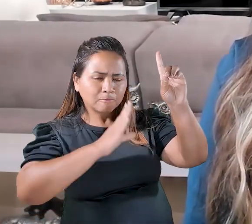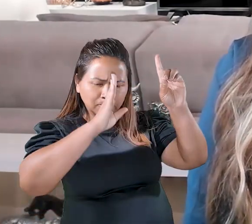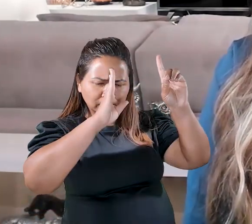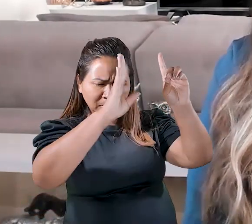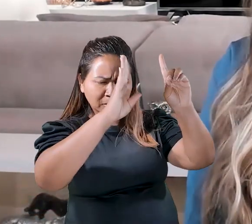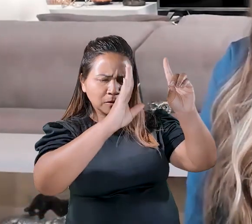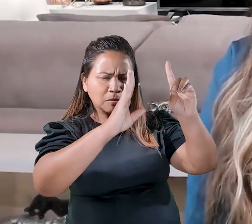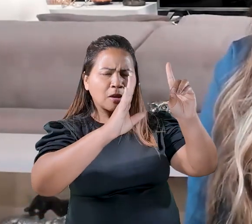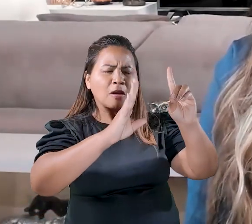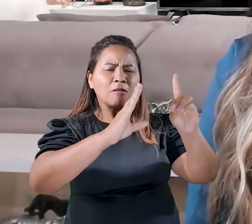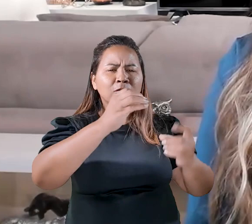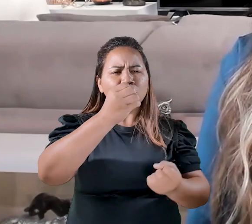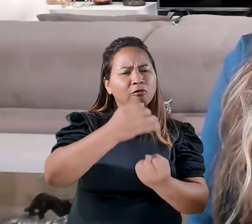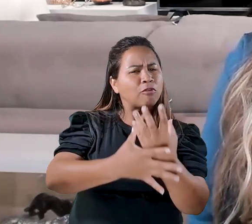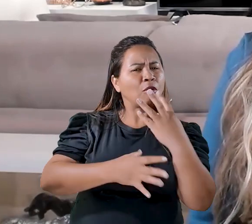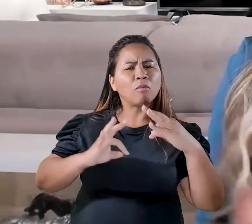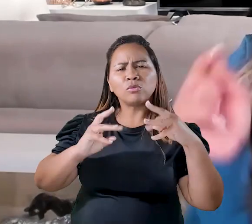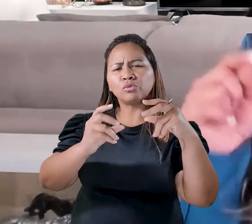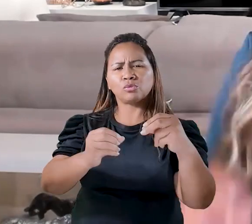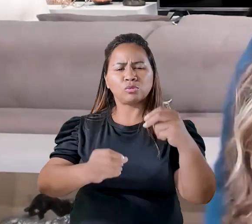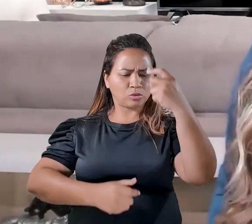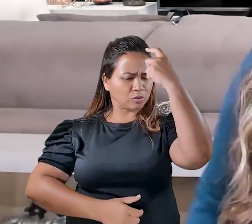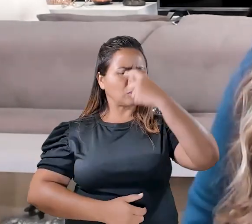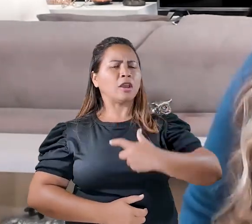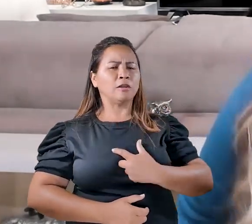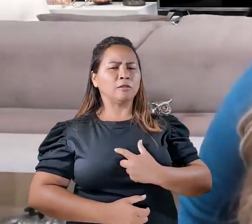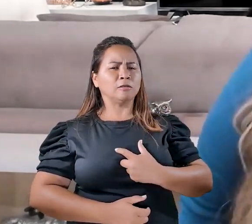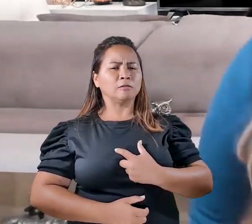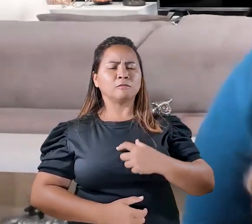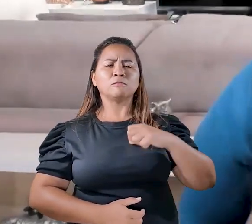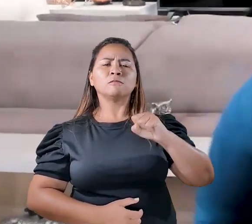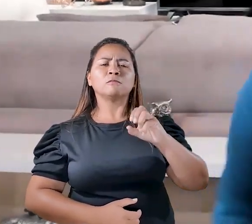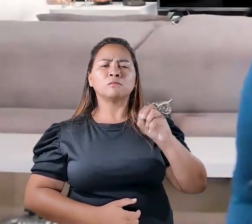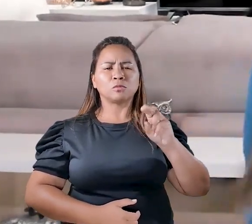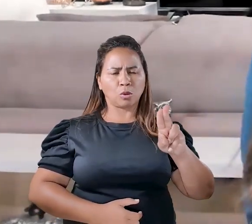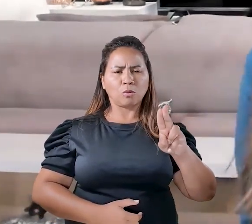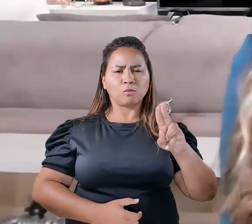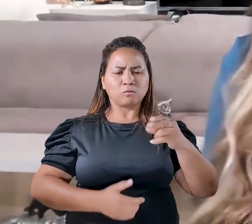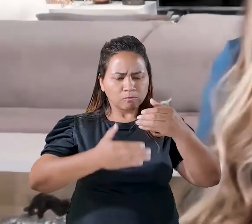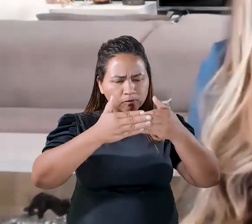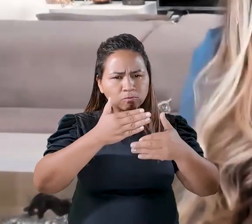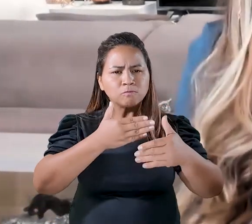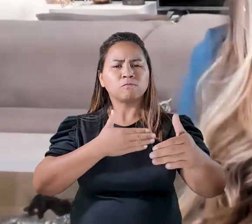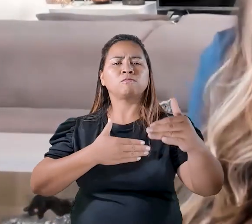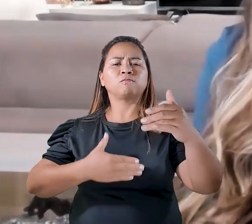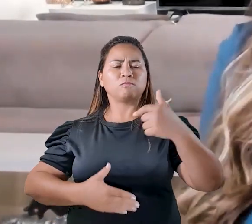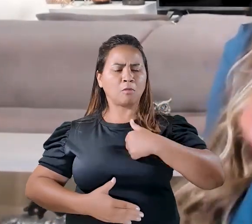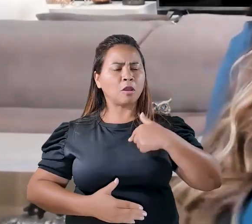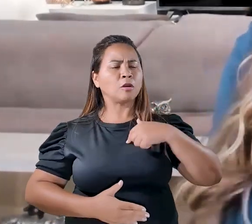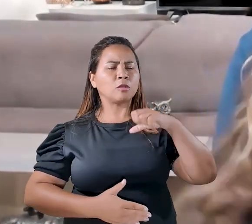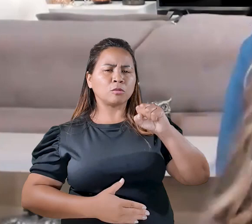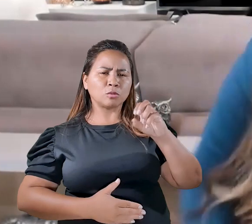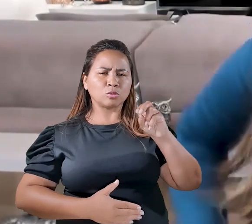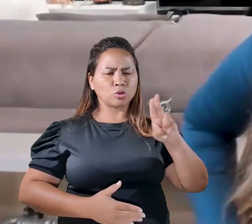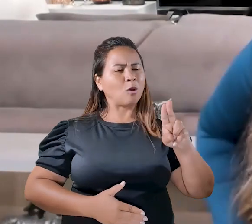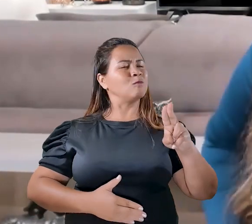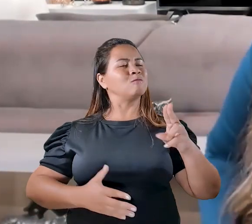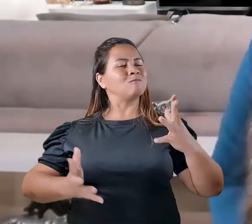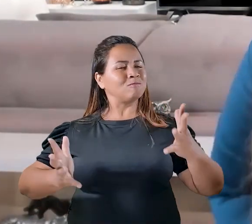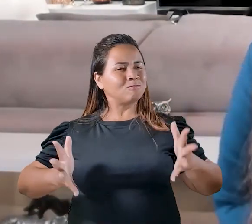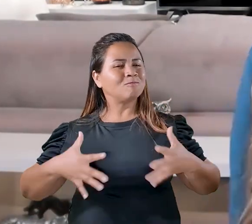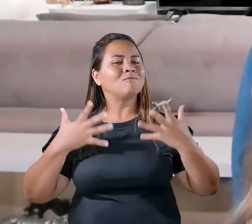criador de tudo que é, eu sou. A partir desse instante, eu sou